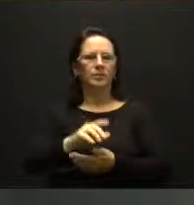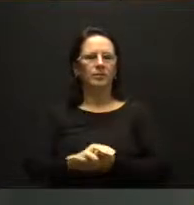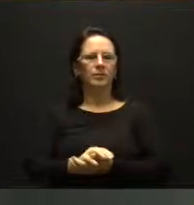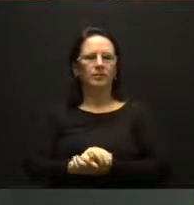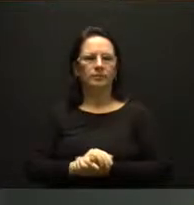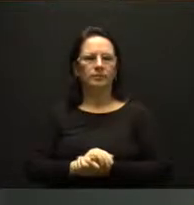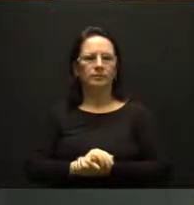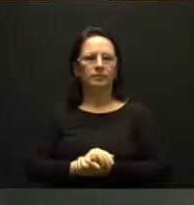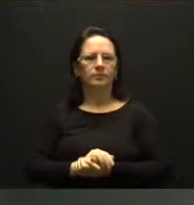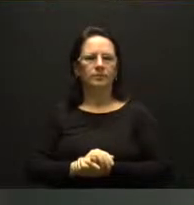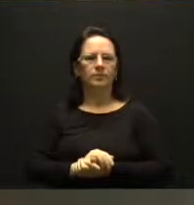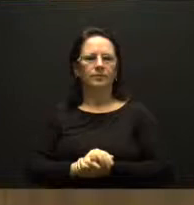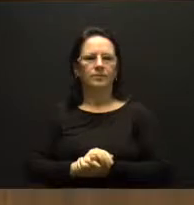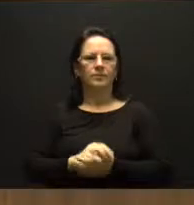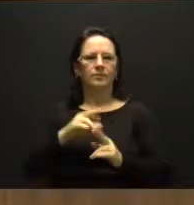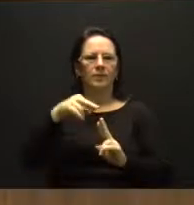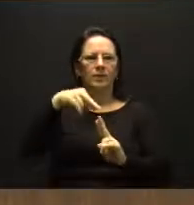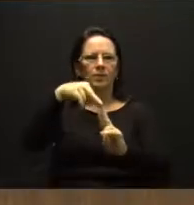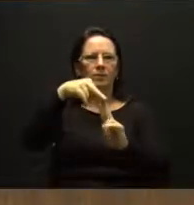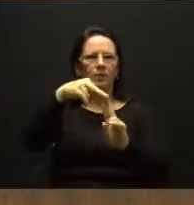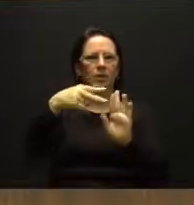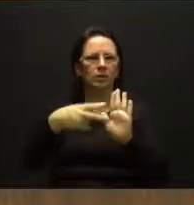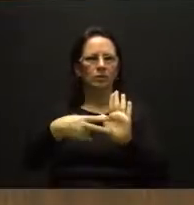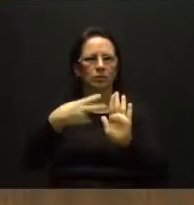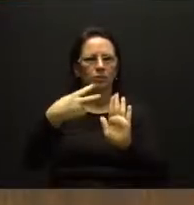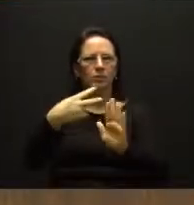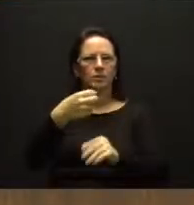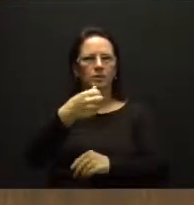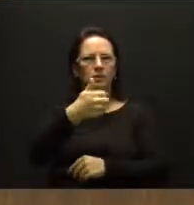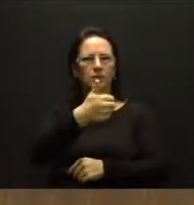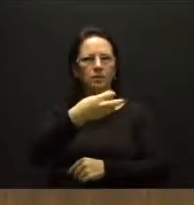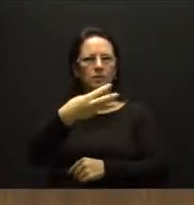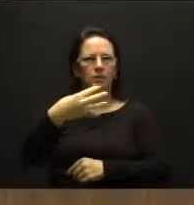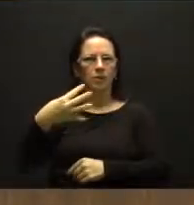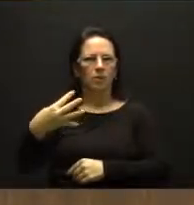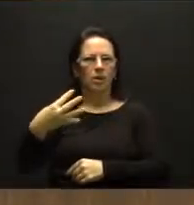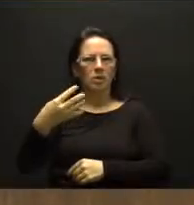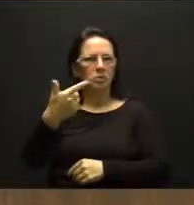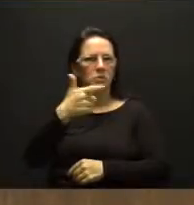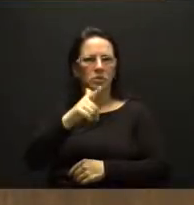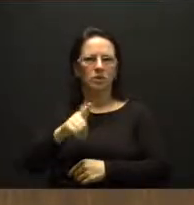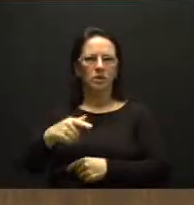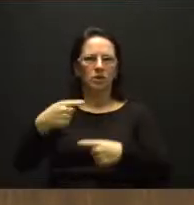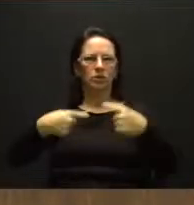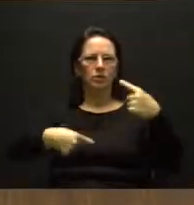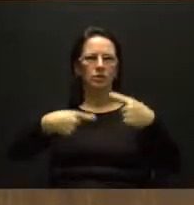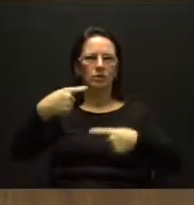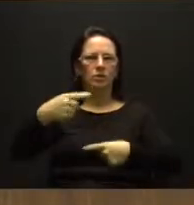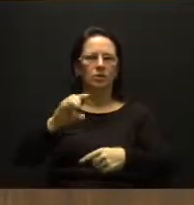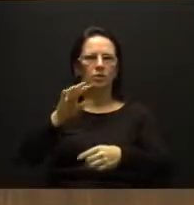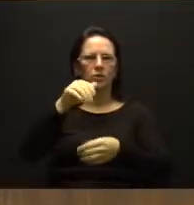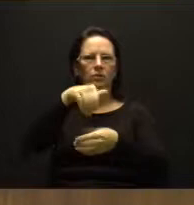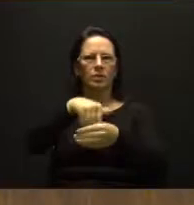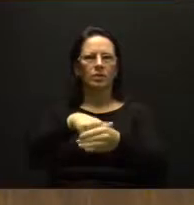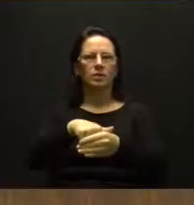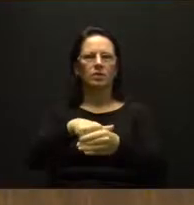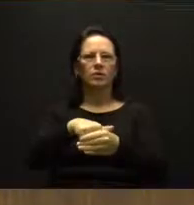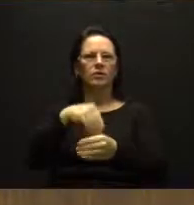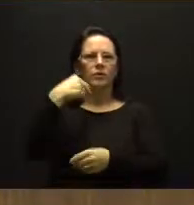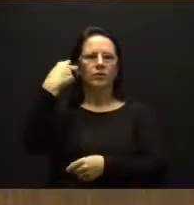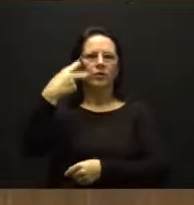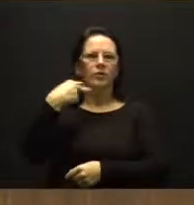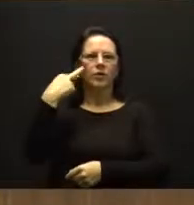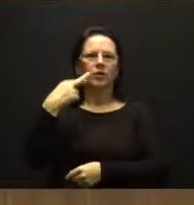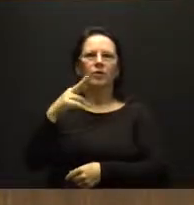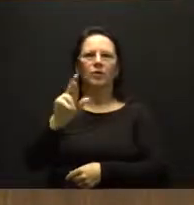conforme disposto no parágrafo 2º do artigo 134 regimento interno não cabe discussão em votação com a palavra o vereador